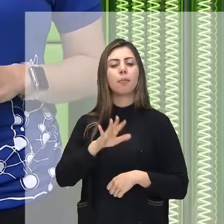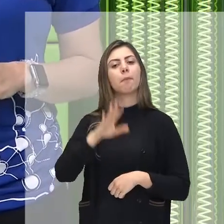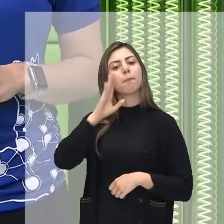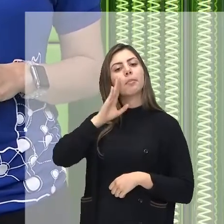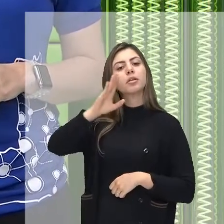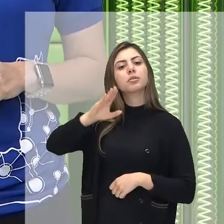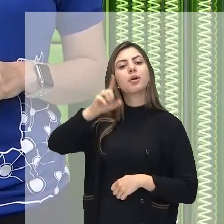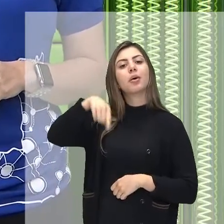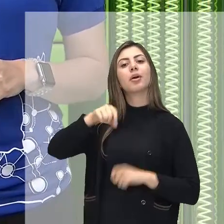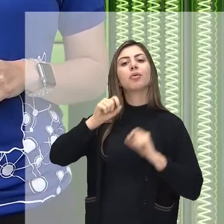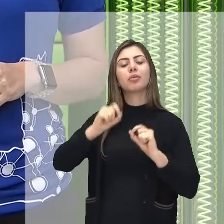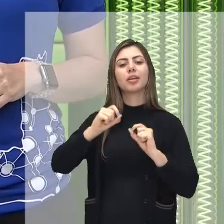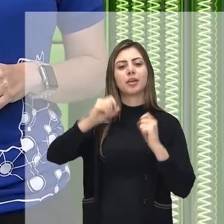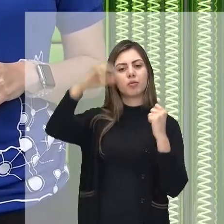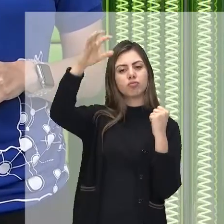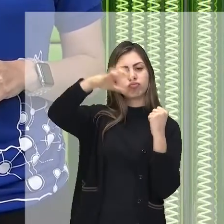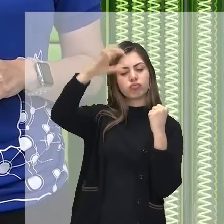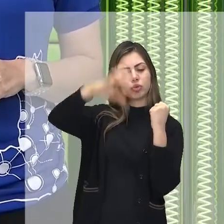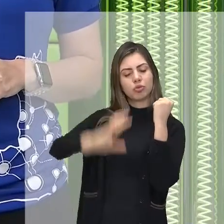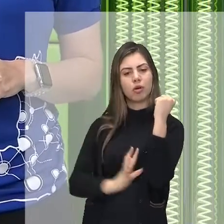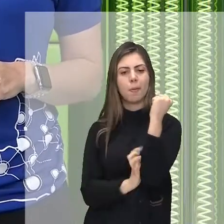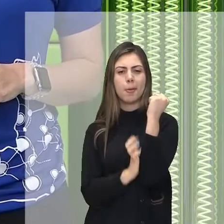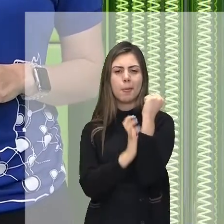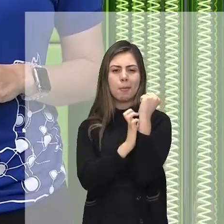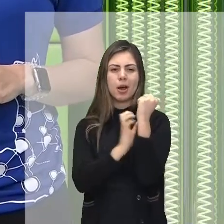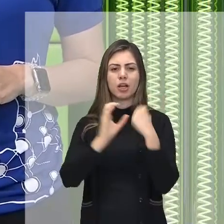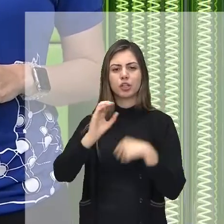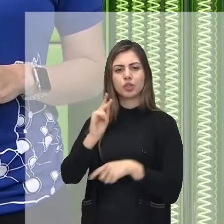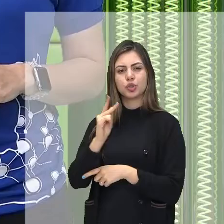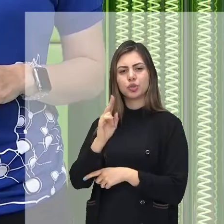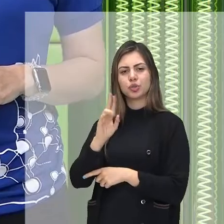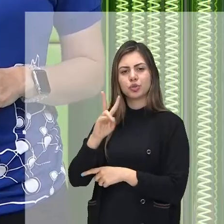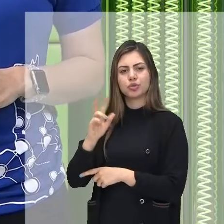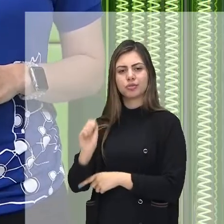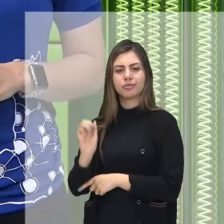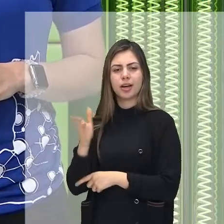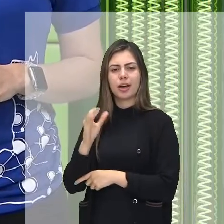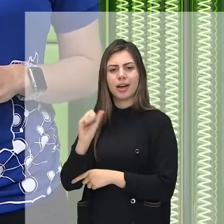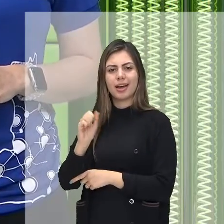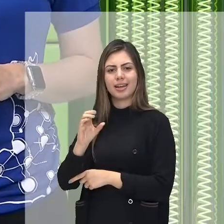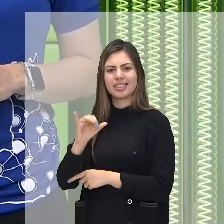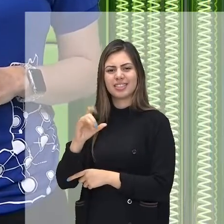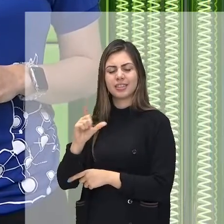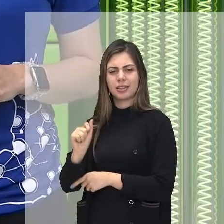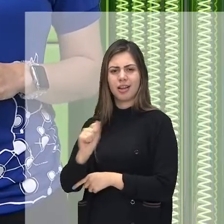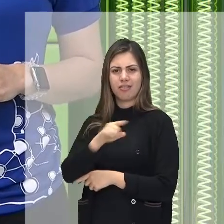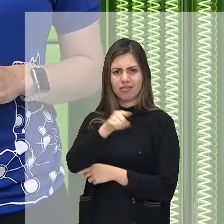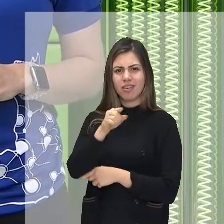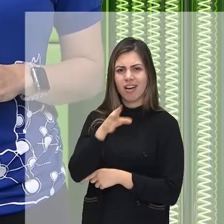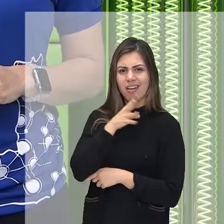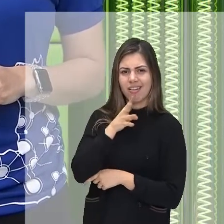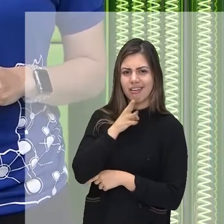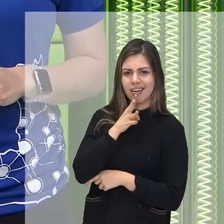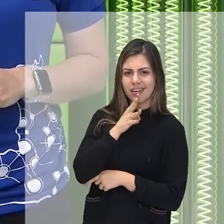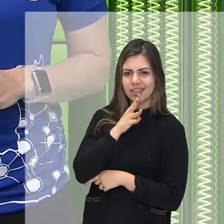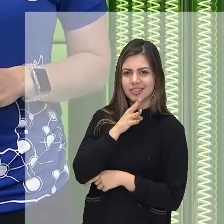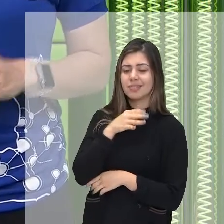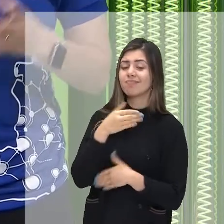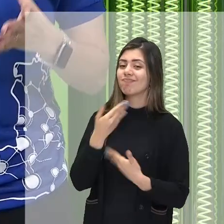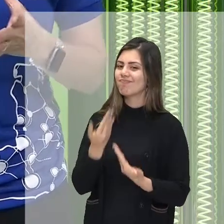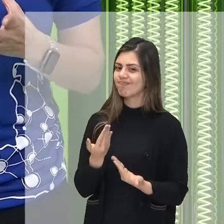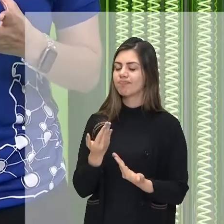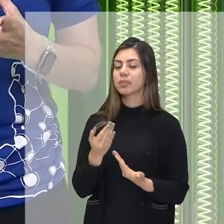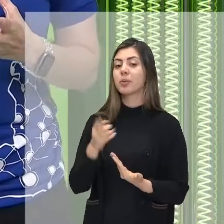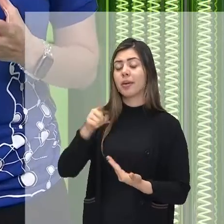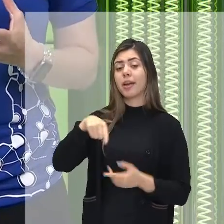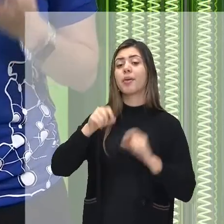delas é a chuva ácida. Vocês já ouviram falar em chuva ácida? Chuva ácida, como o próprio nome diz, é